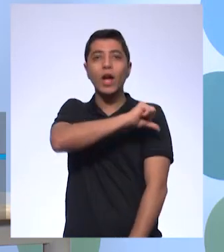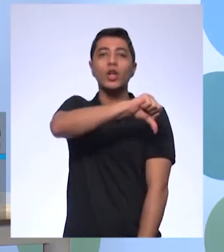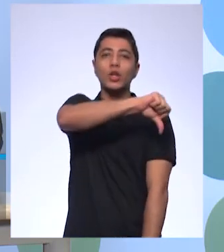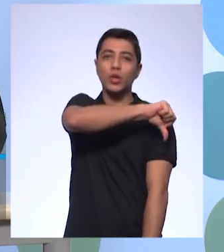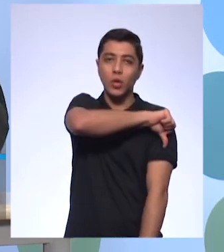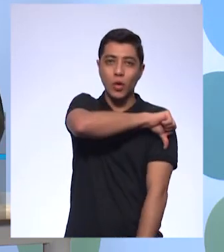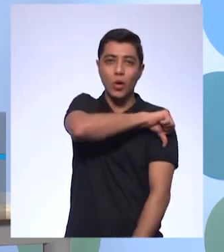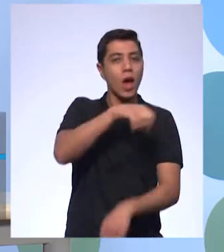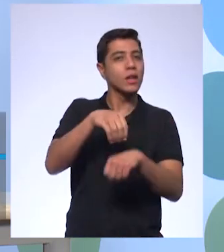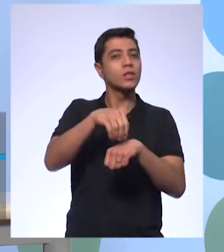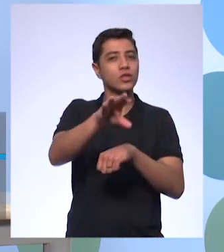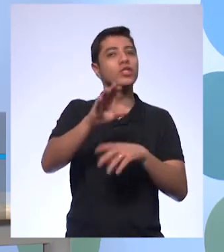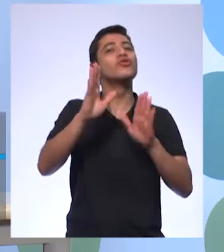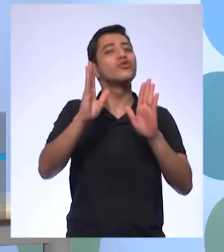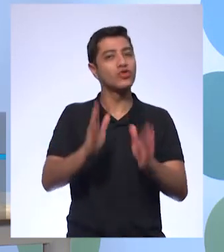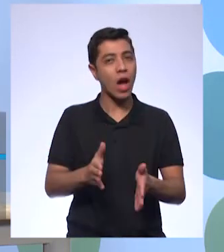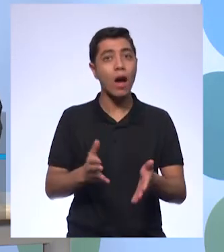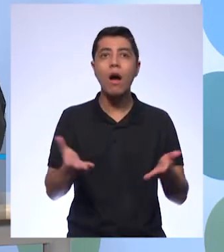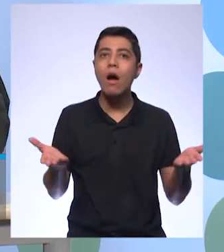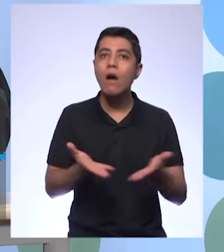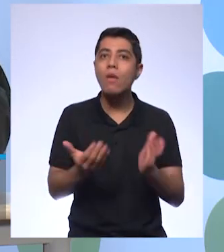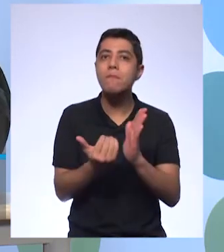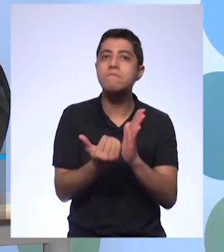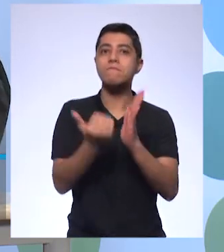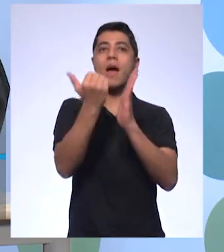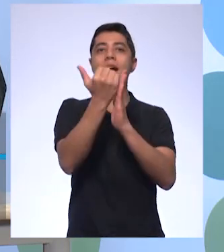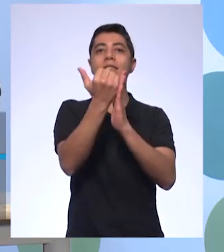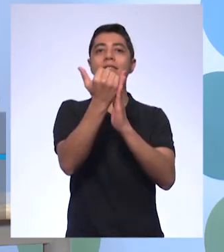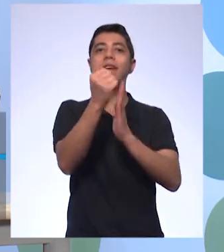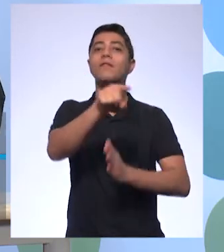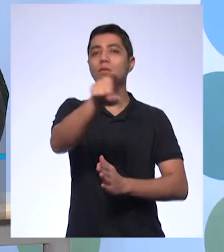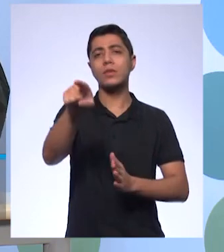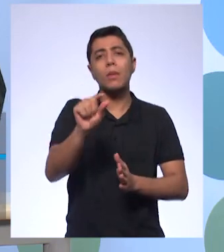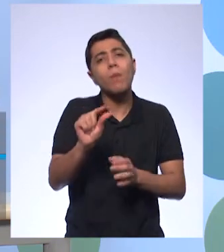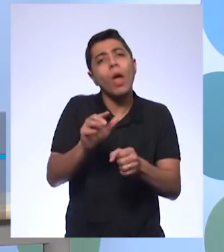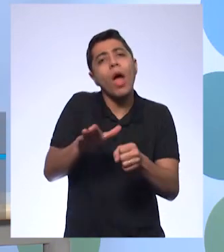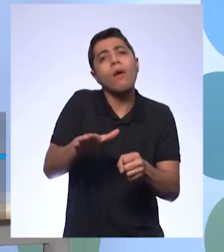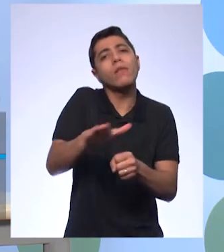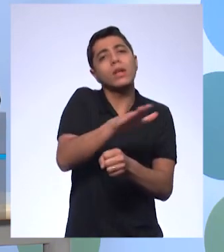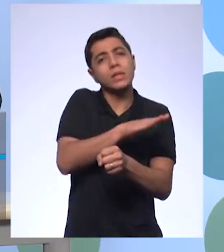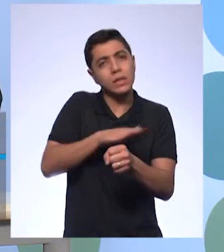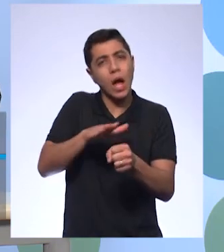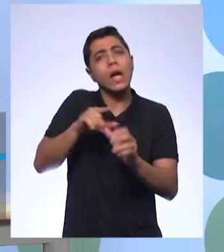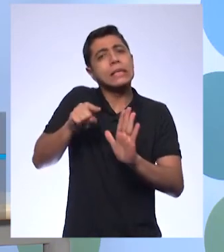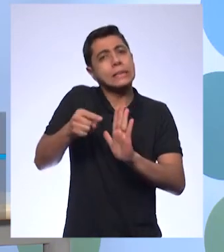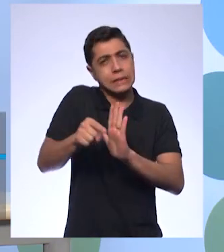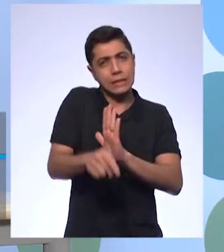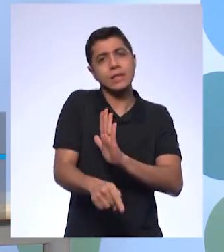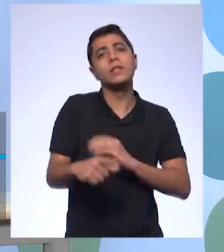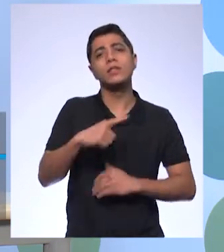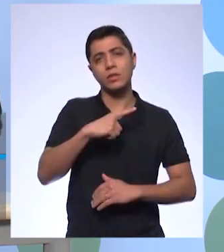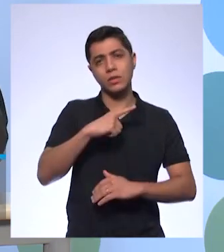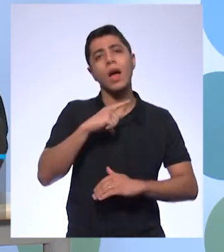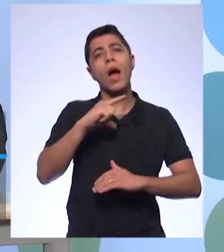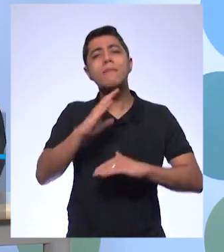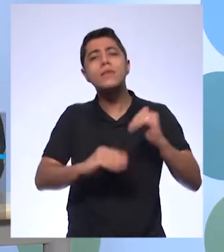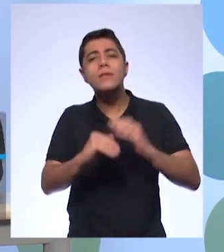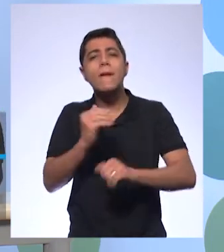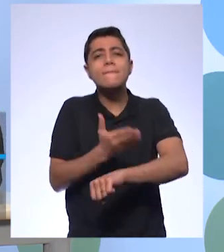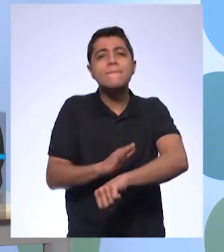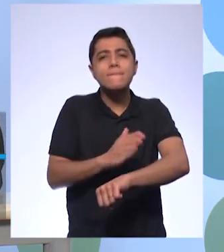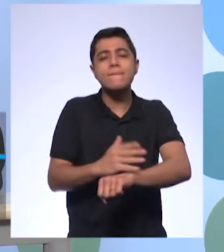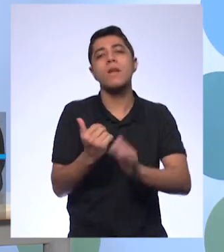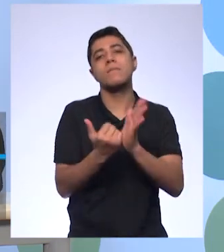vocês trabalham aí num formato mais avançado, mais complexo de habilidades.